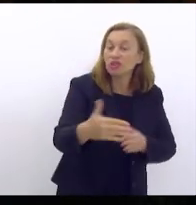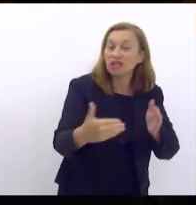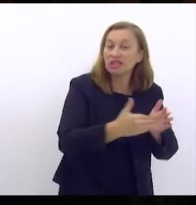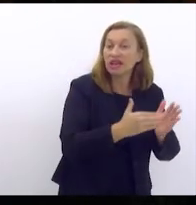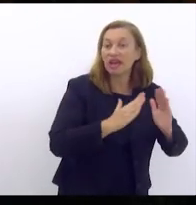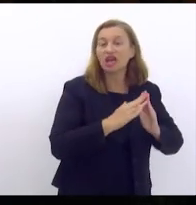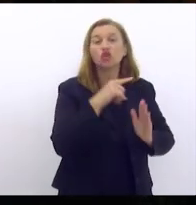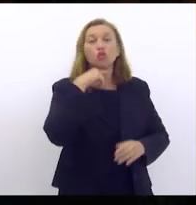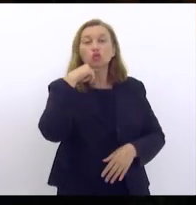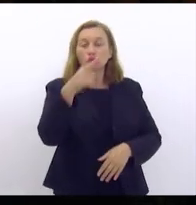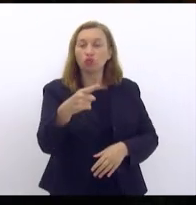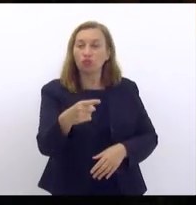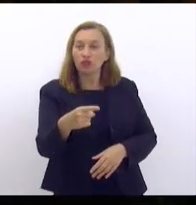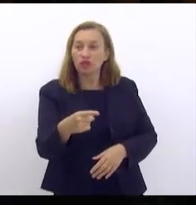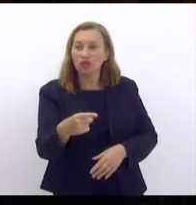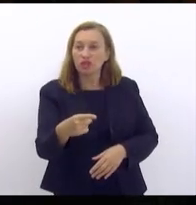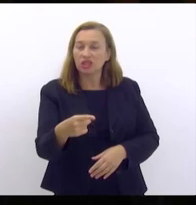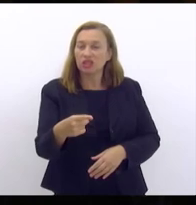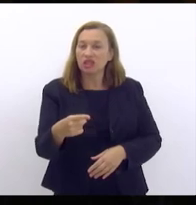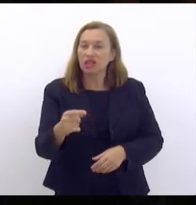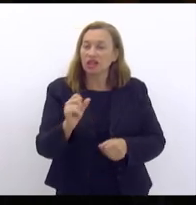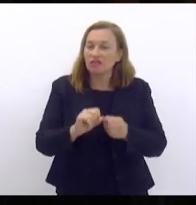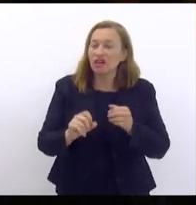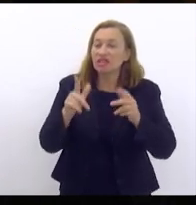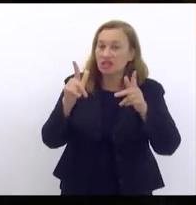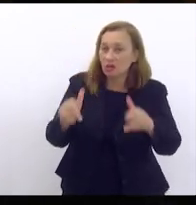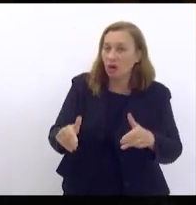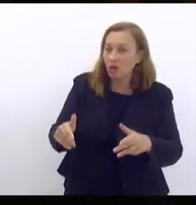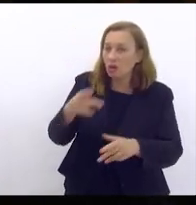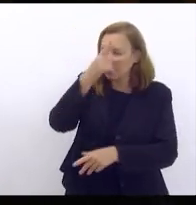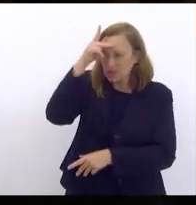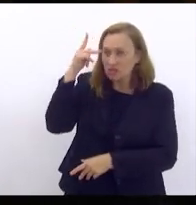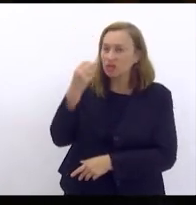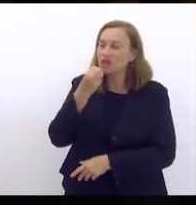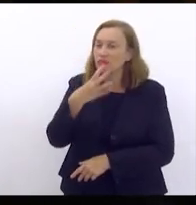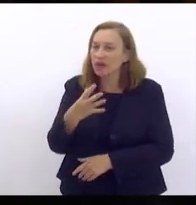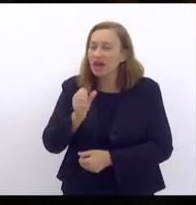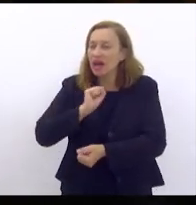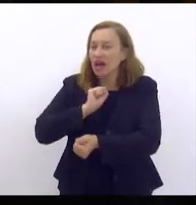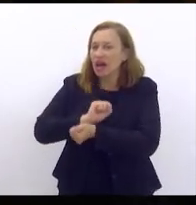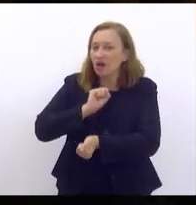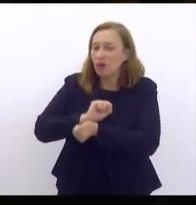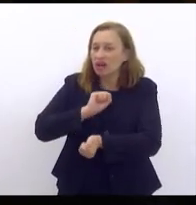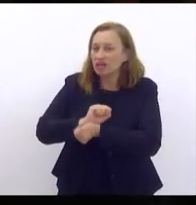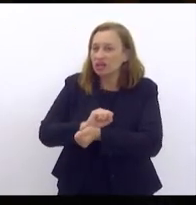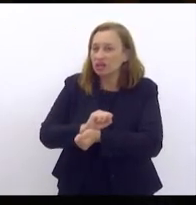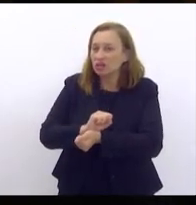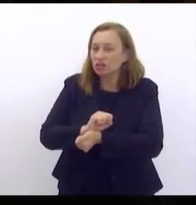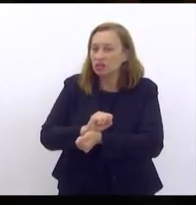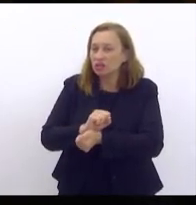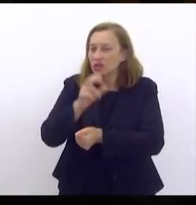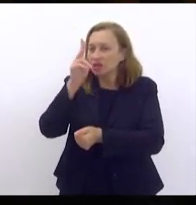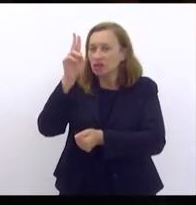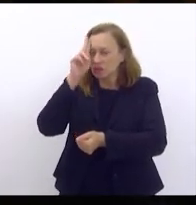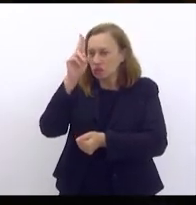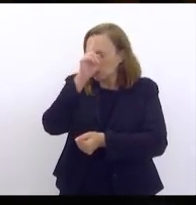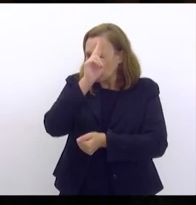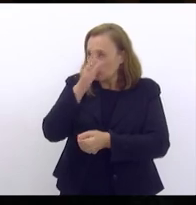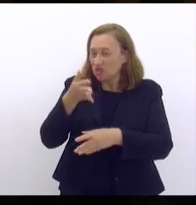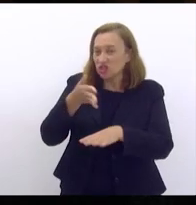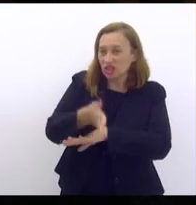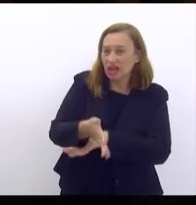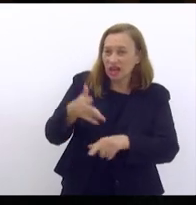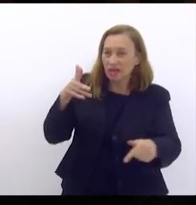que ele passe o que o cidadão de bem passa, esperando alguém buscar, sendo impedido de embarcar no aeroporto, porque eu tenho a mais